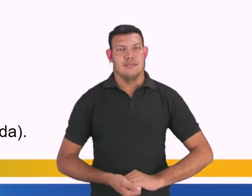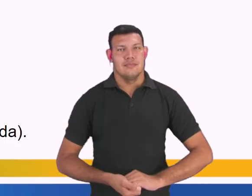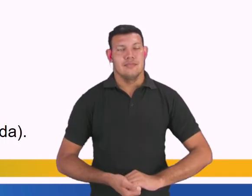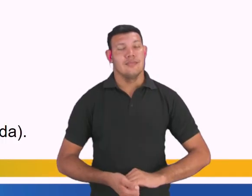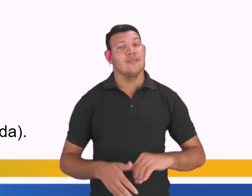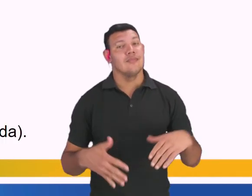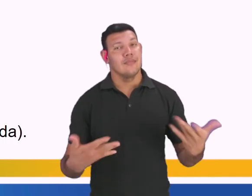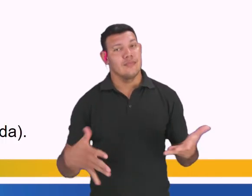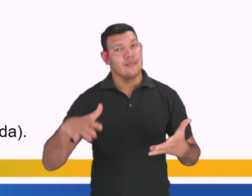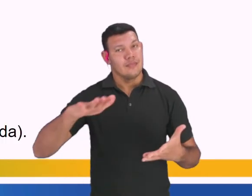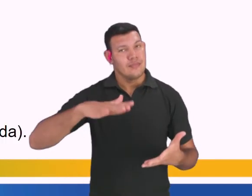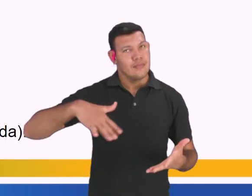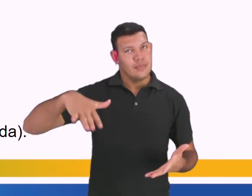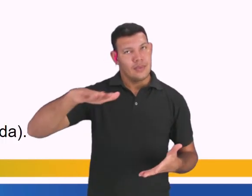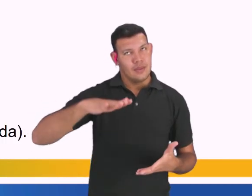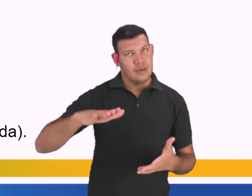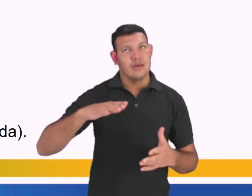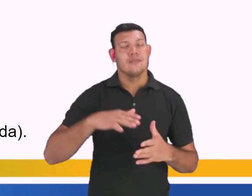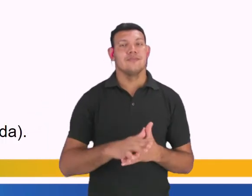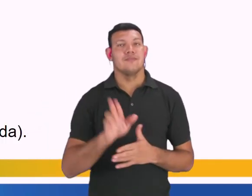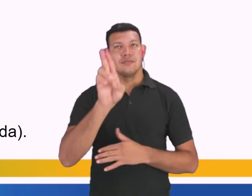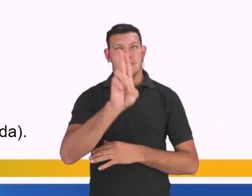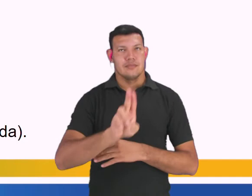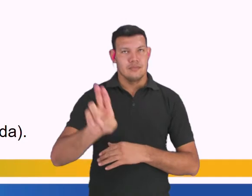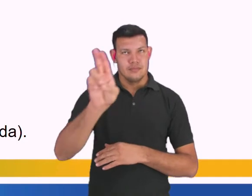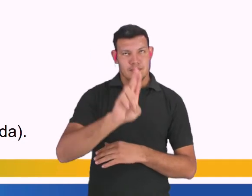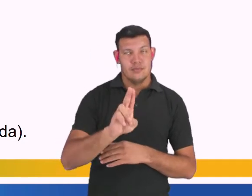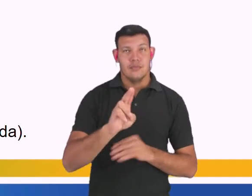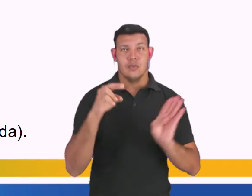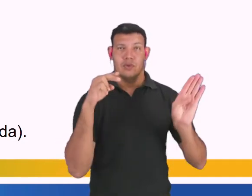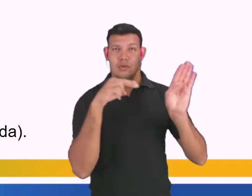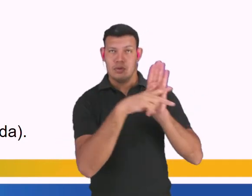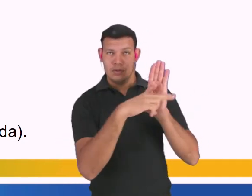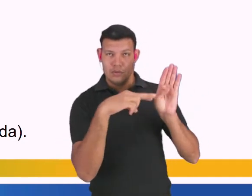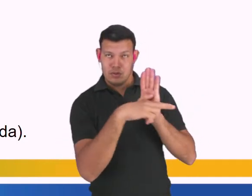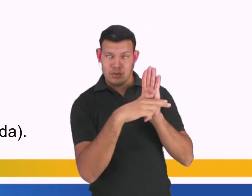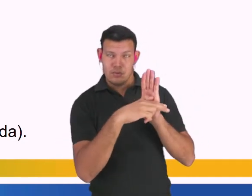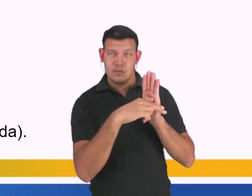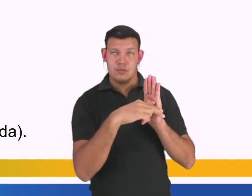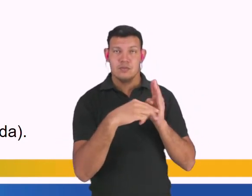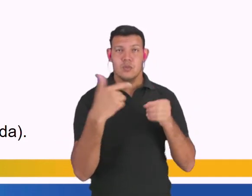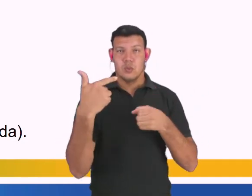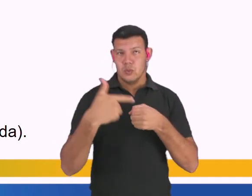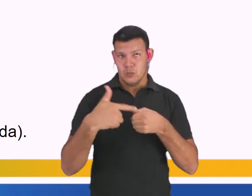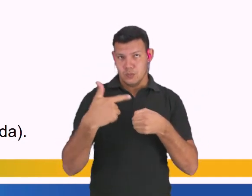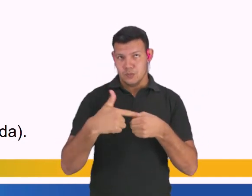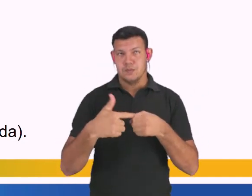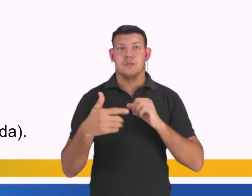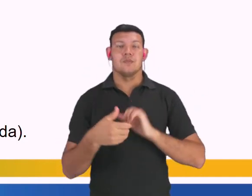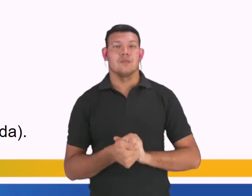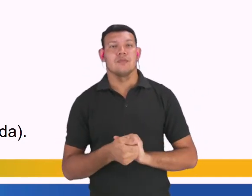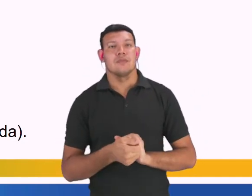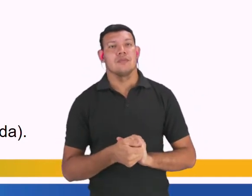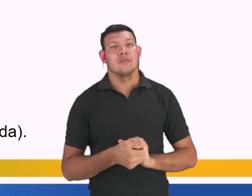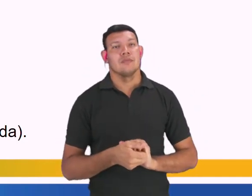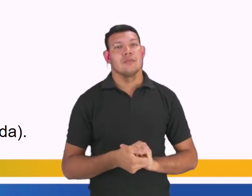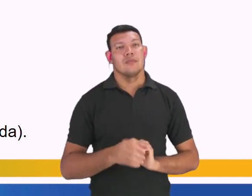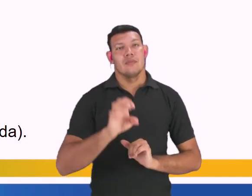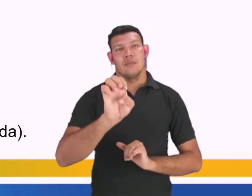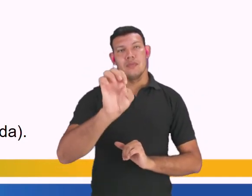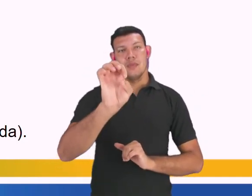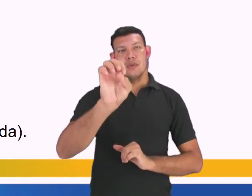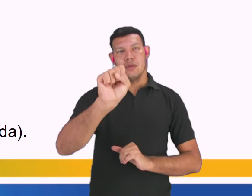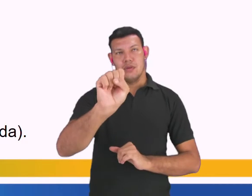No campo da bioquímica, aplicado ao campo dos biocombustíveis, você percebe a estequiometria